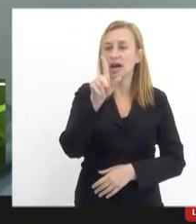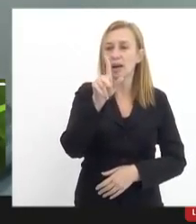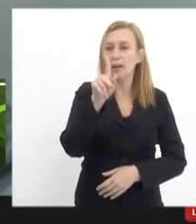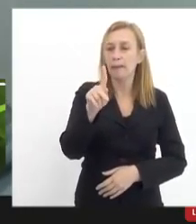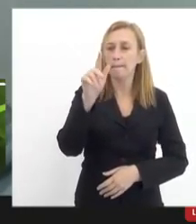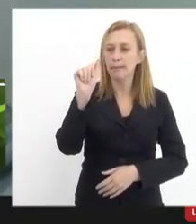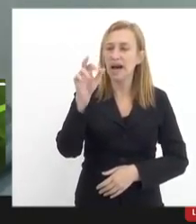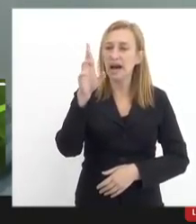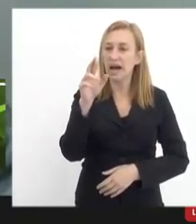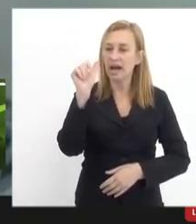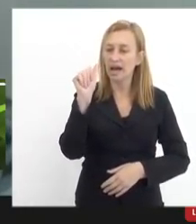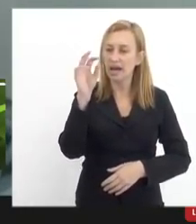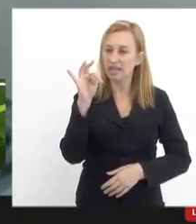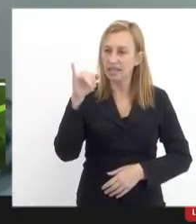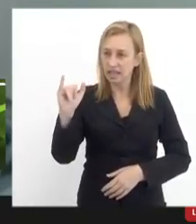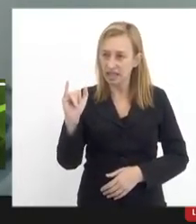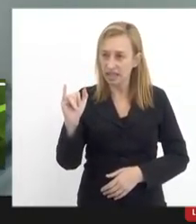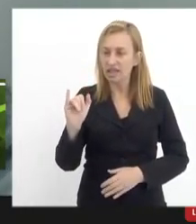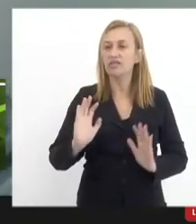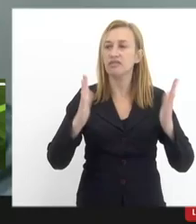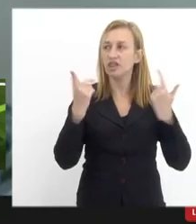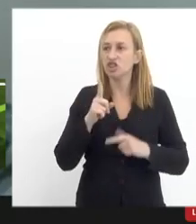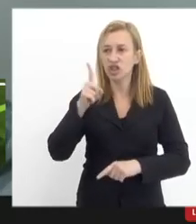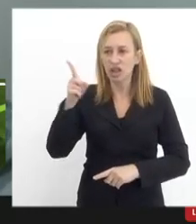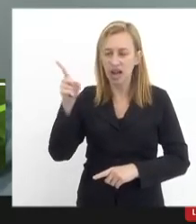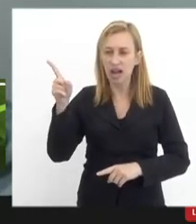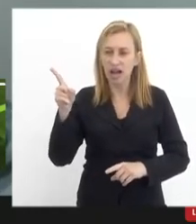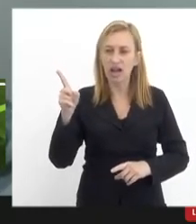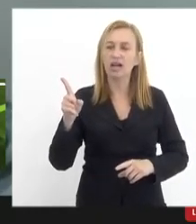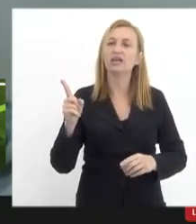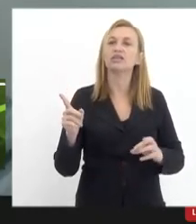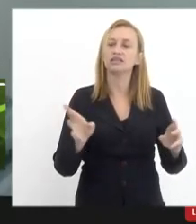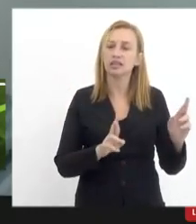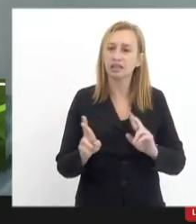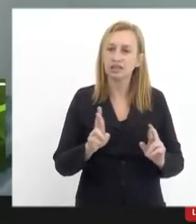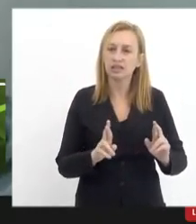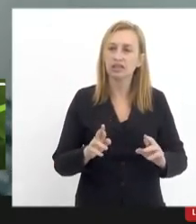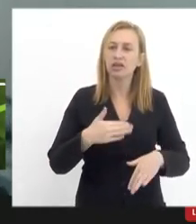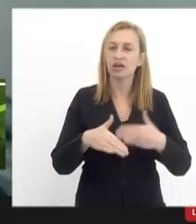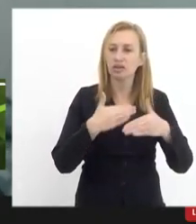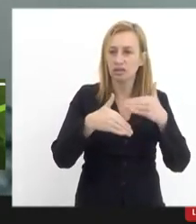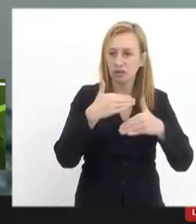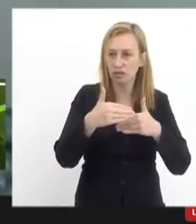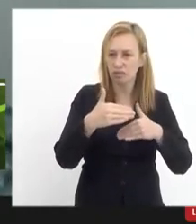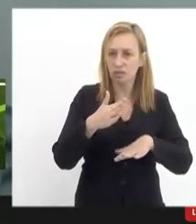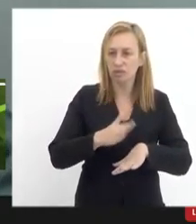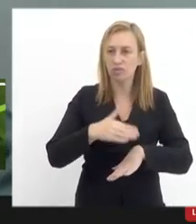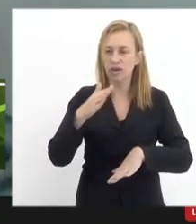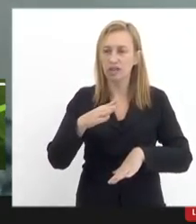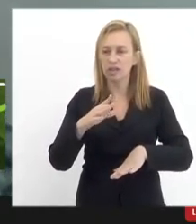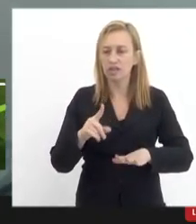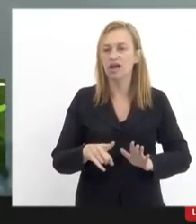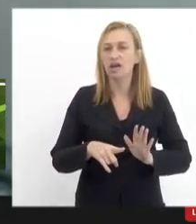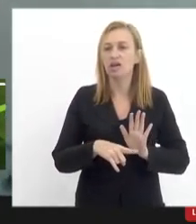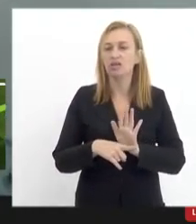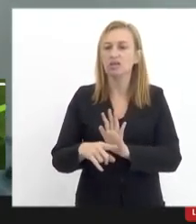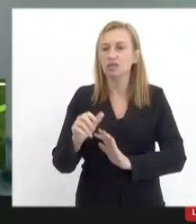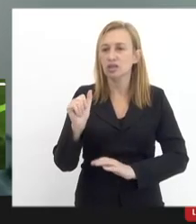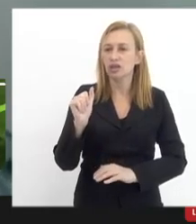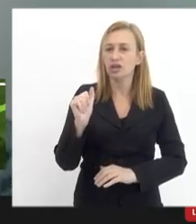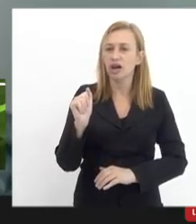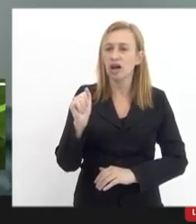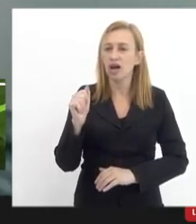associados dentro da festa, que, obviamente, a gente trabalha também um desenvolvimento, mais ações de salvaguarda. Então, não sei se o